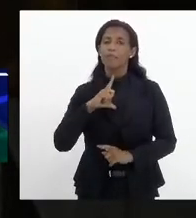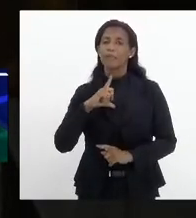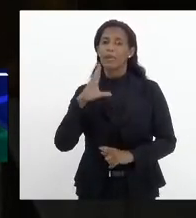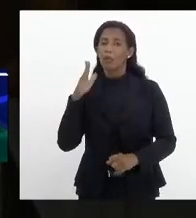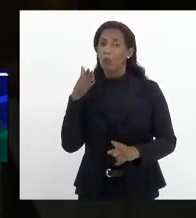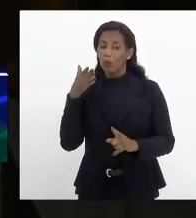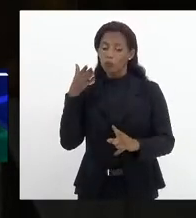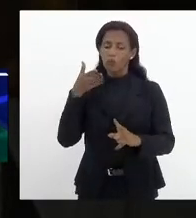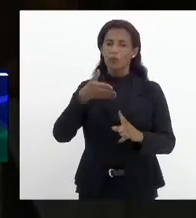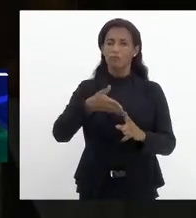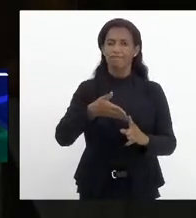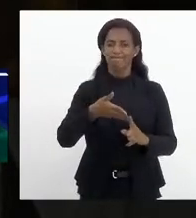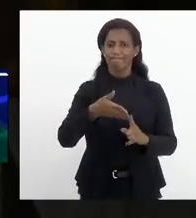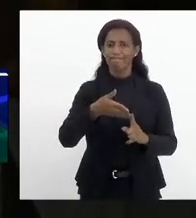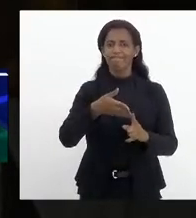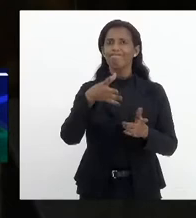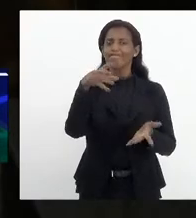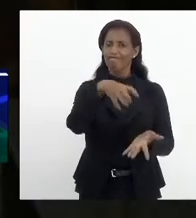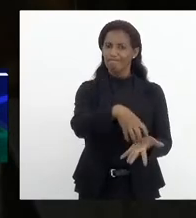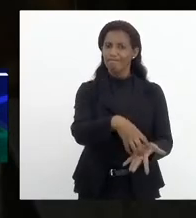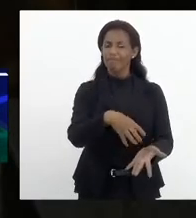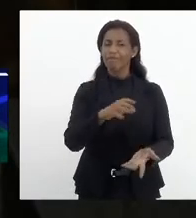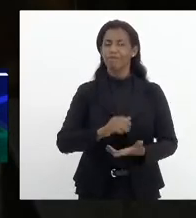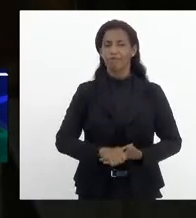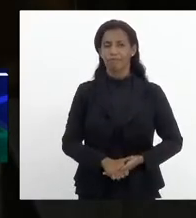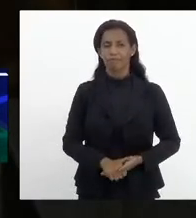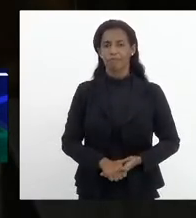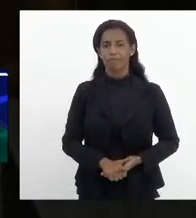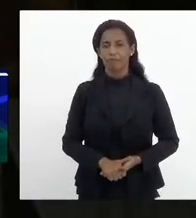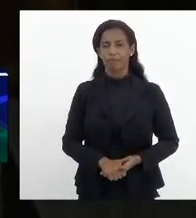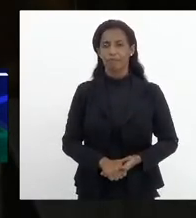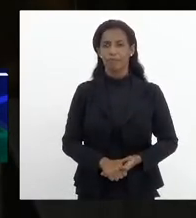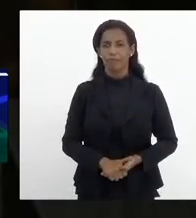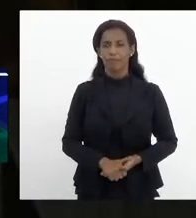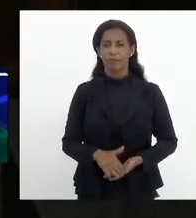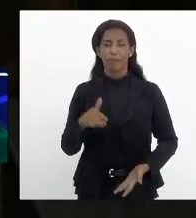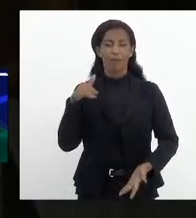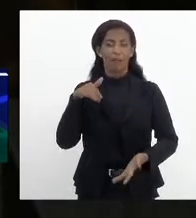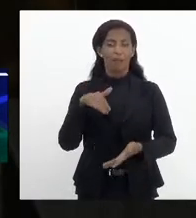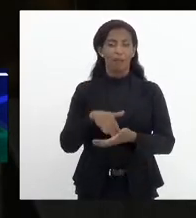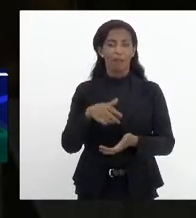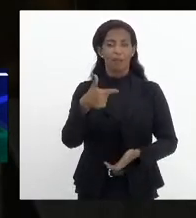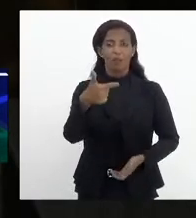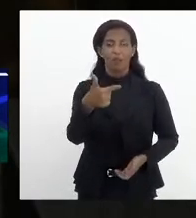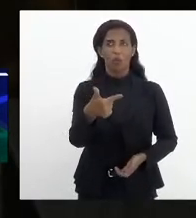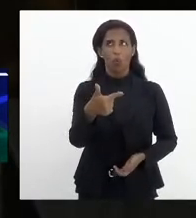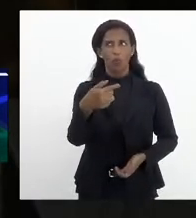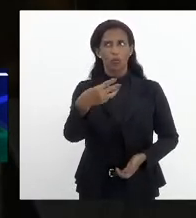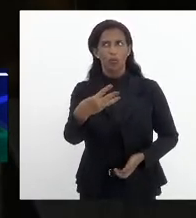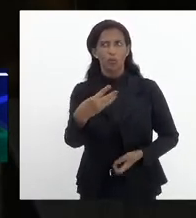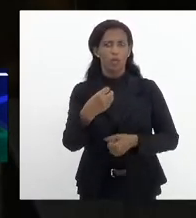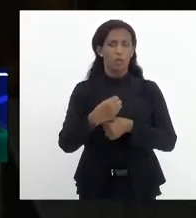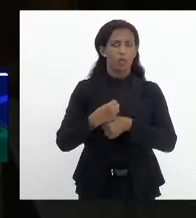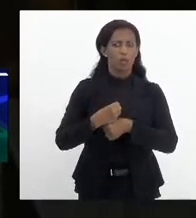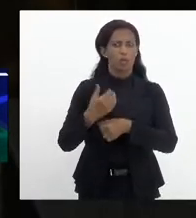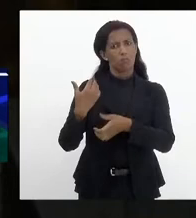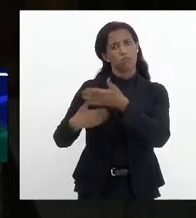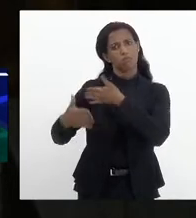central, deputada. Questão central. Que até 2 anos atrás, ou 3,